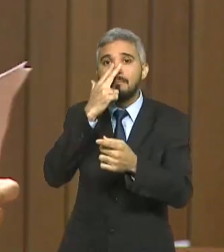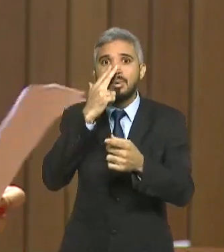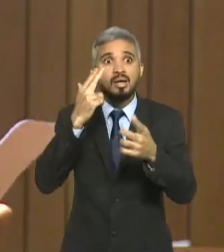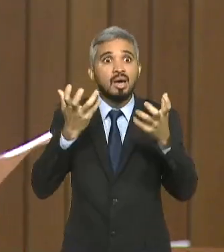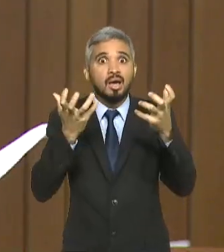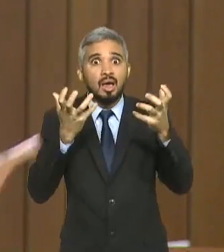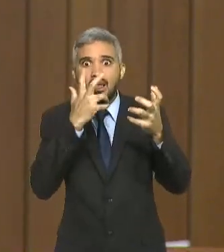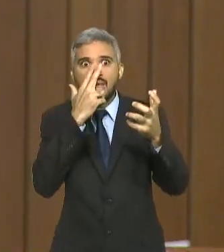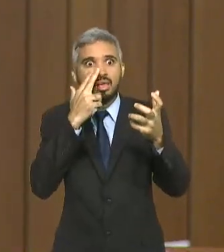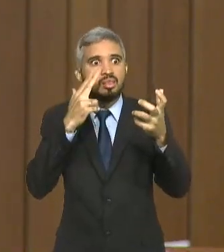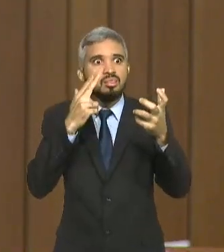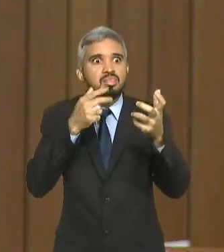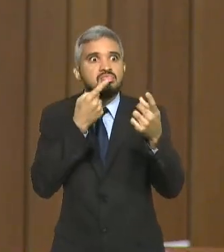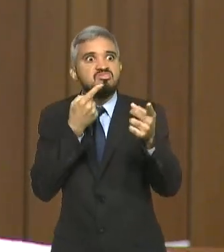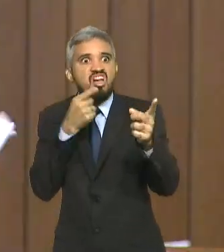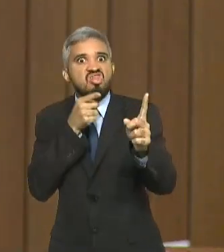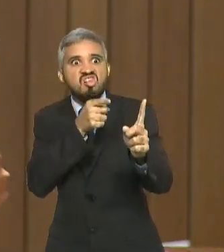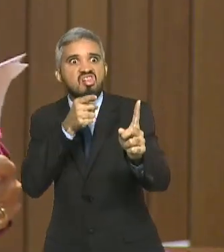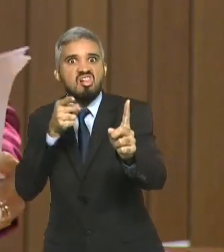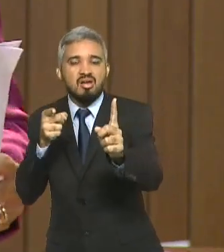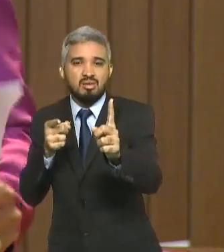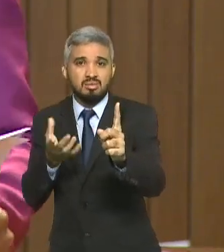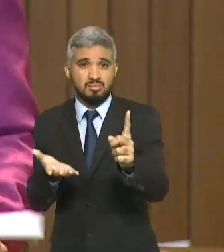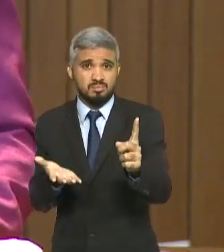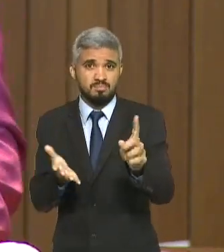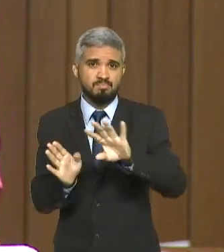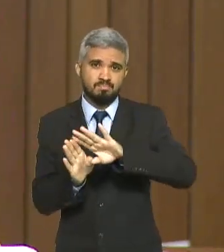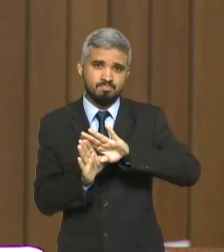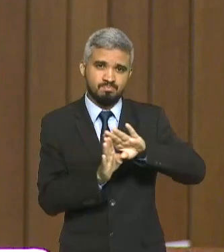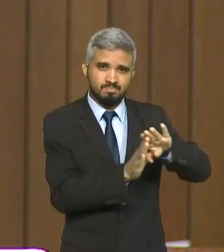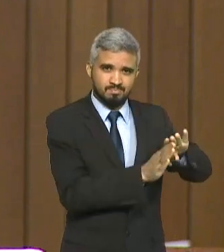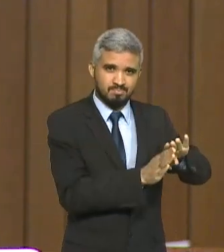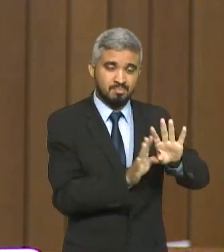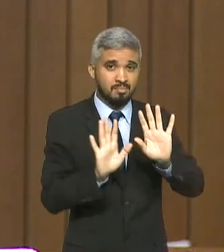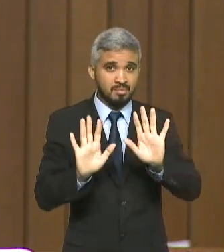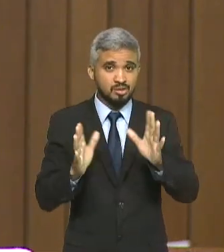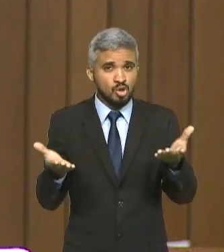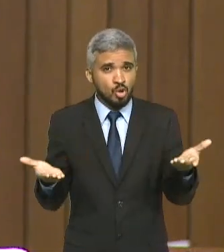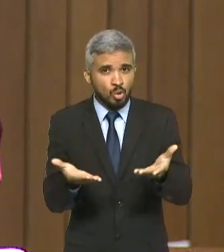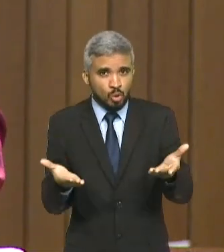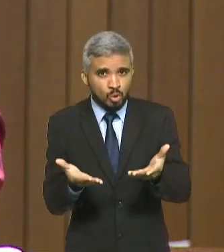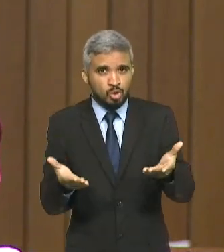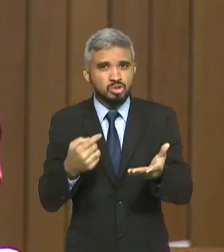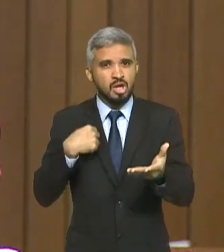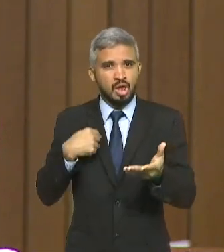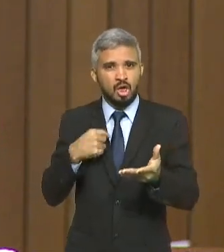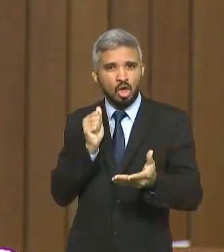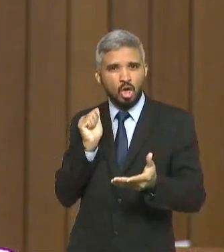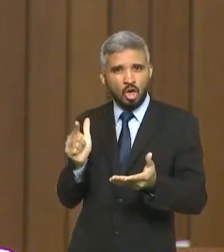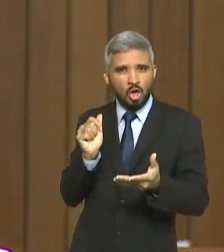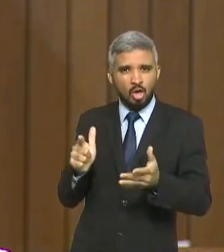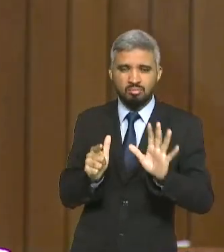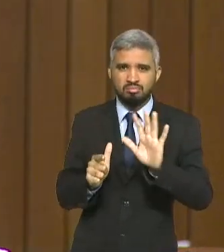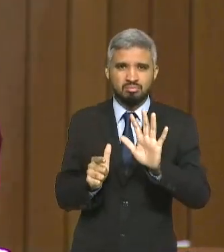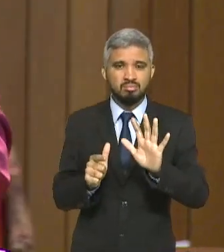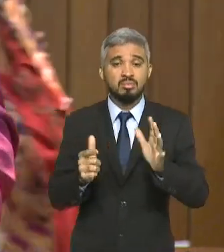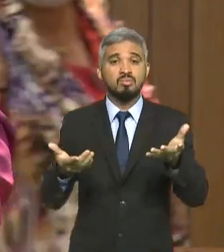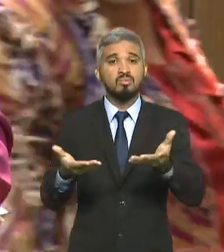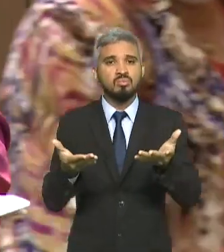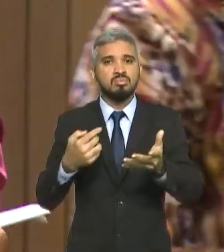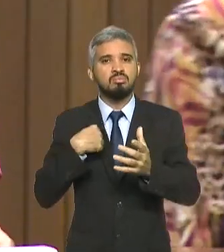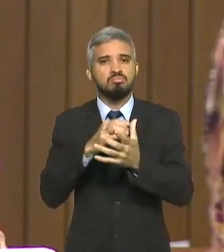prefeito, que eu não vim aqui para fazer apontamento hoje. Eu vim aqui para parabenizar o que está funcionando. A gente parabenizou o governador Flávio Dino pela brilhante